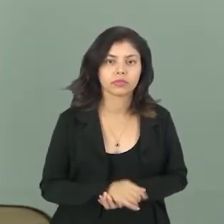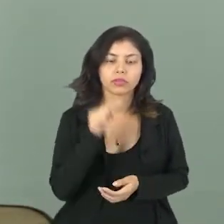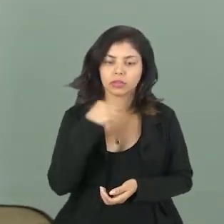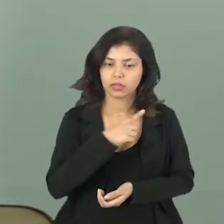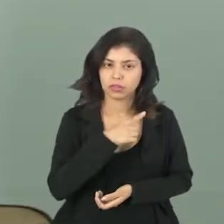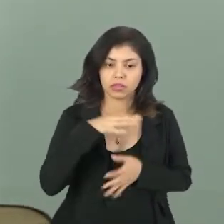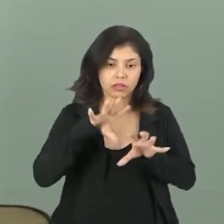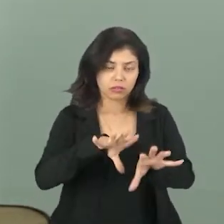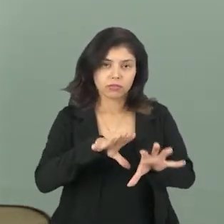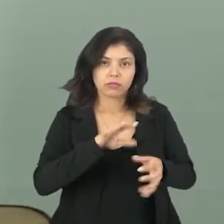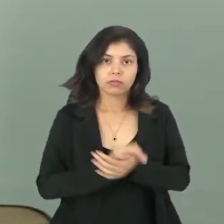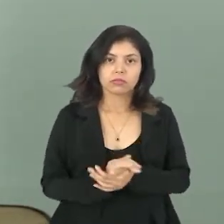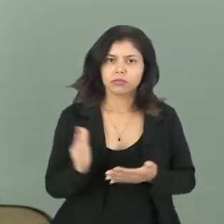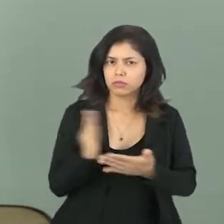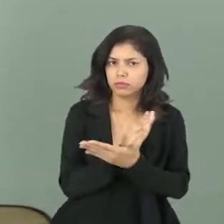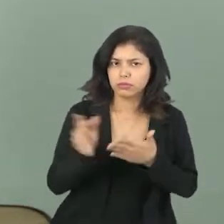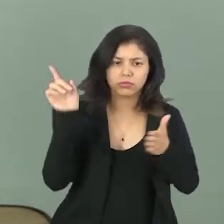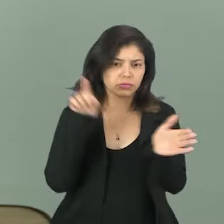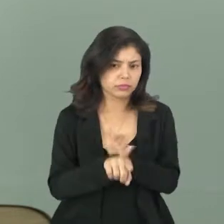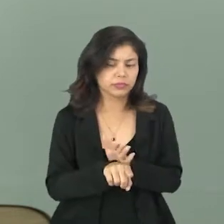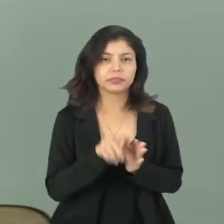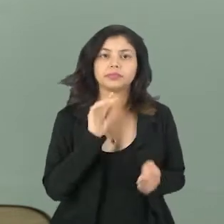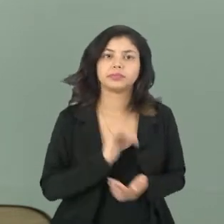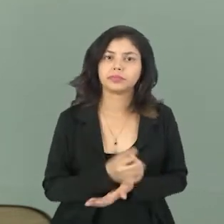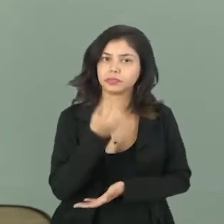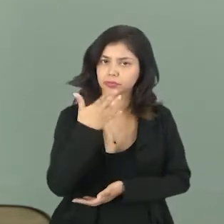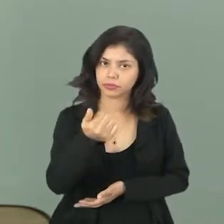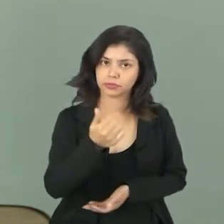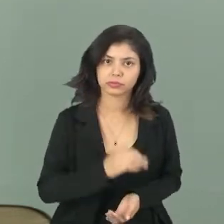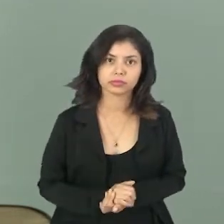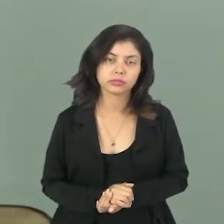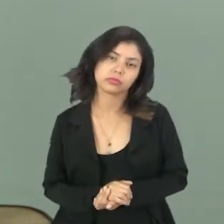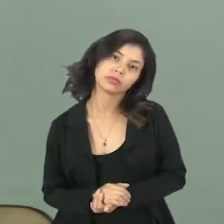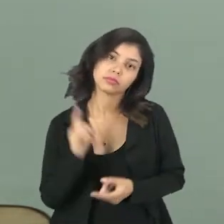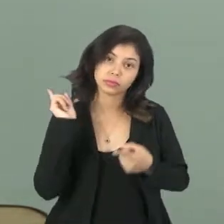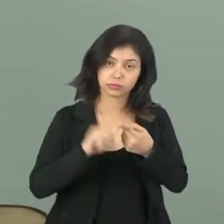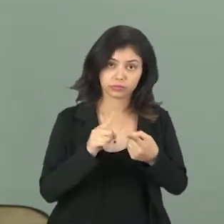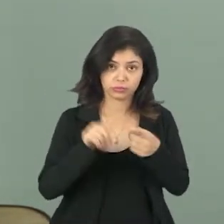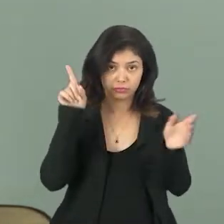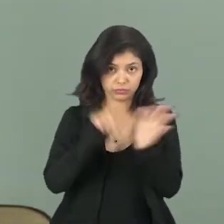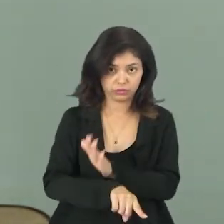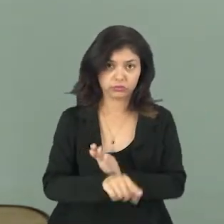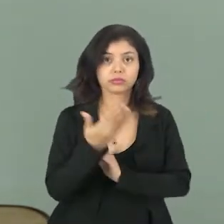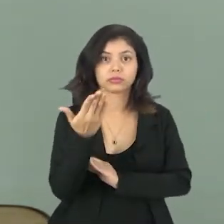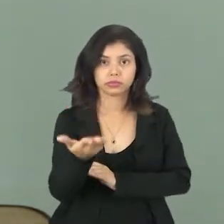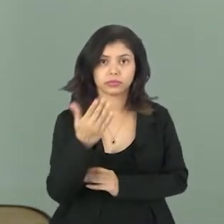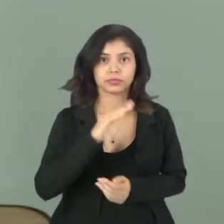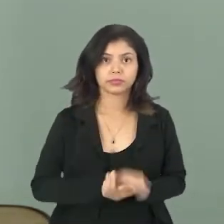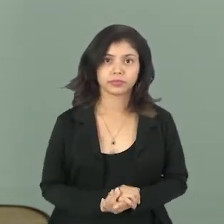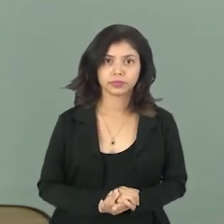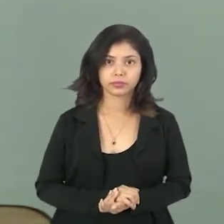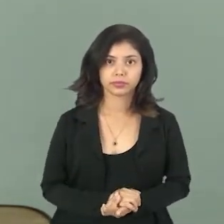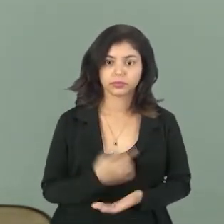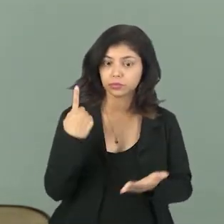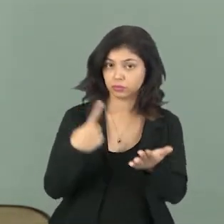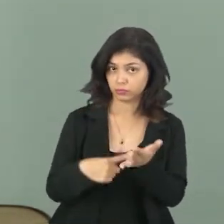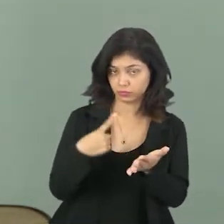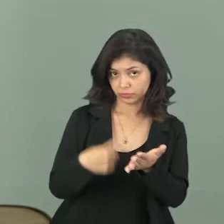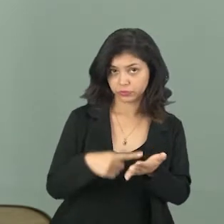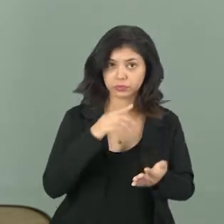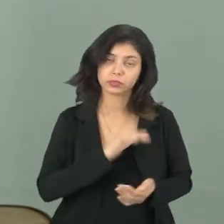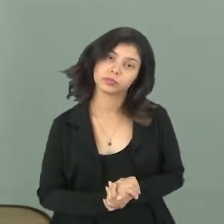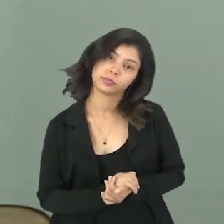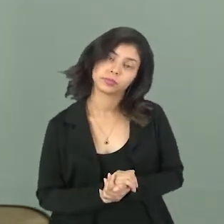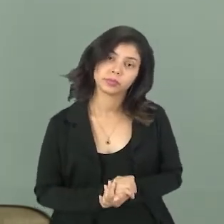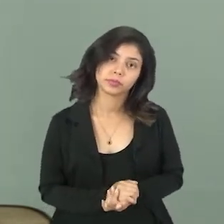tenho aqui algumas perguntinhas para vocês tudo bem a primeira pergunta tia que eu tenho para vocês é de acordo